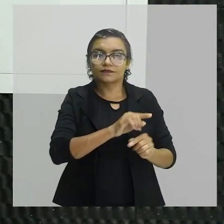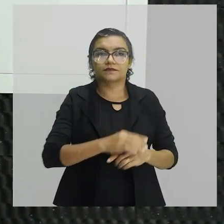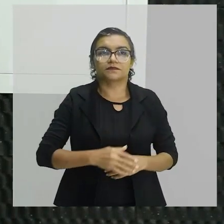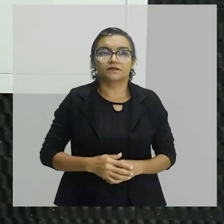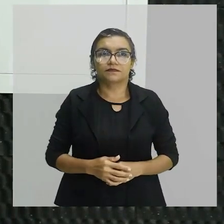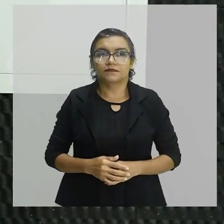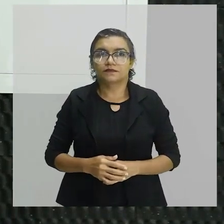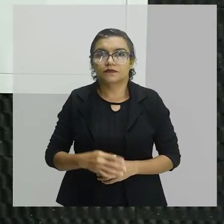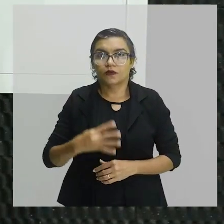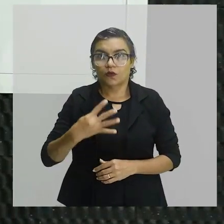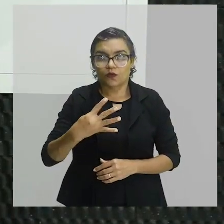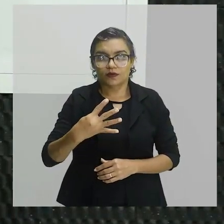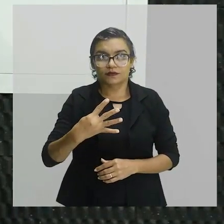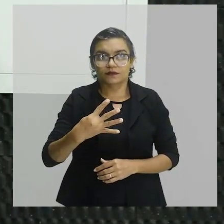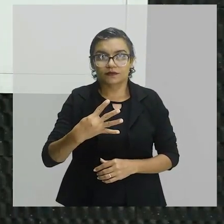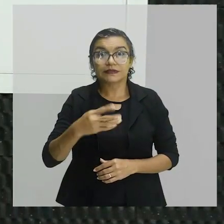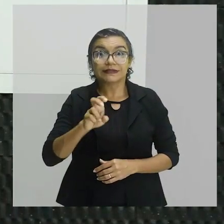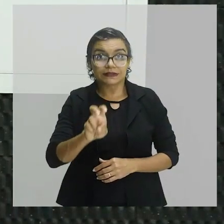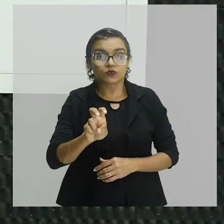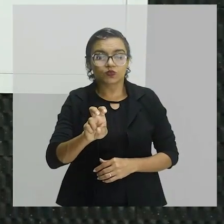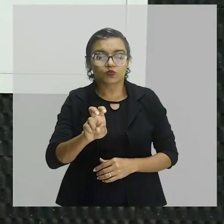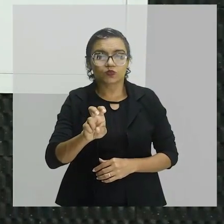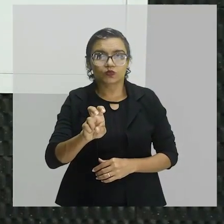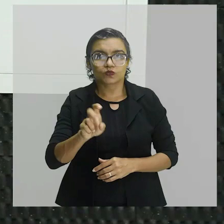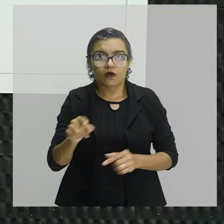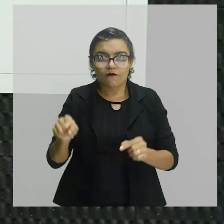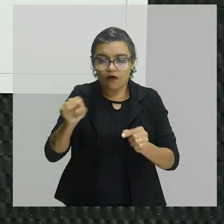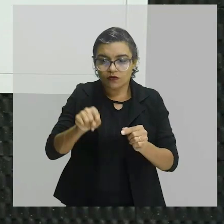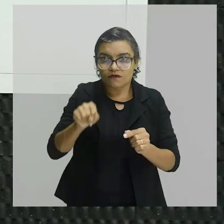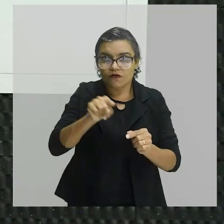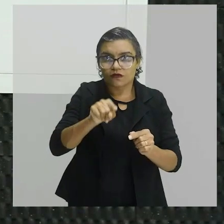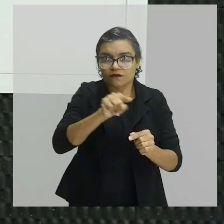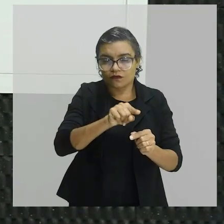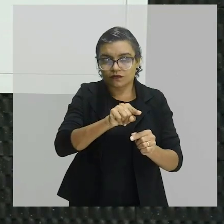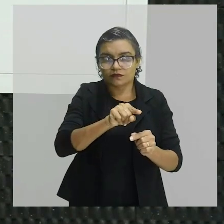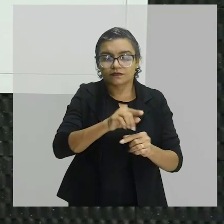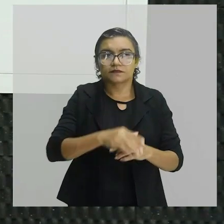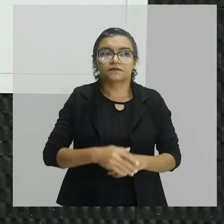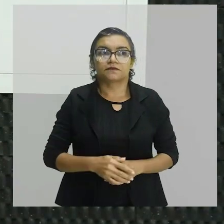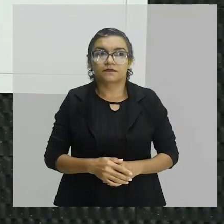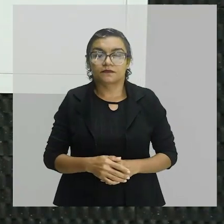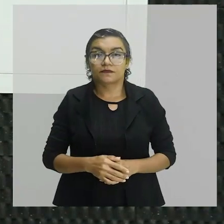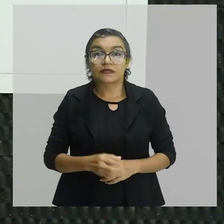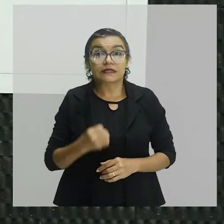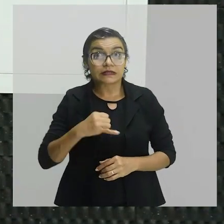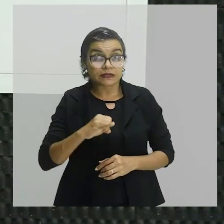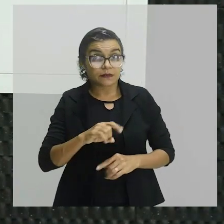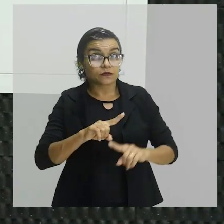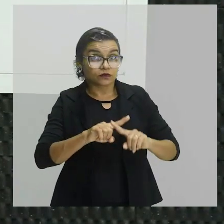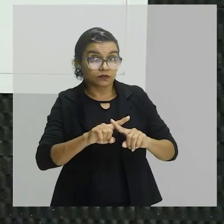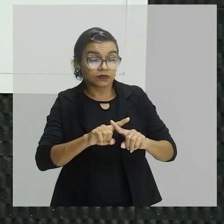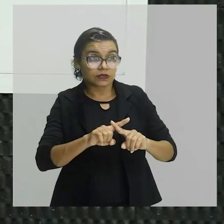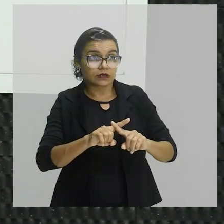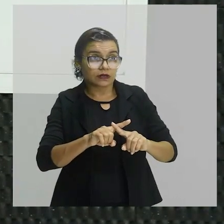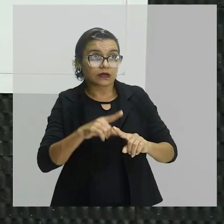3, 4, 5. Então é o mesmo que a gente multiplicar, ó. Olha